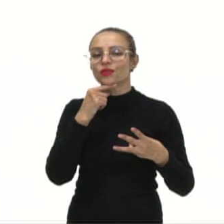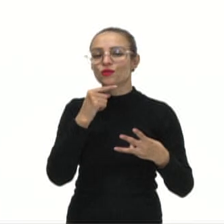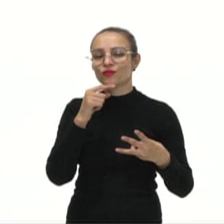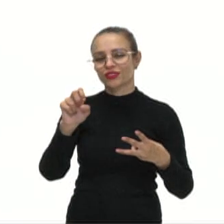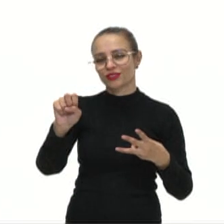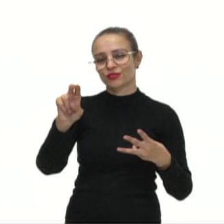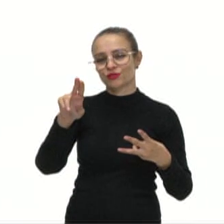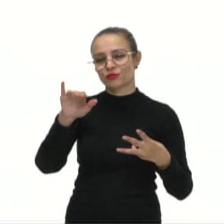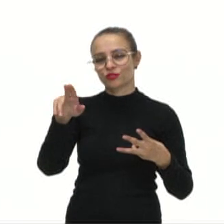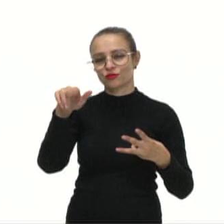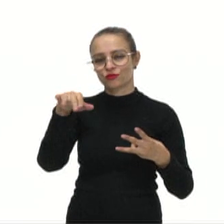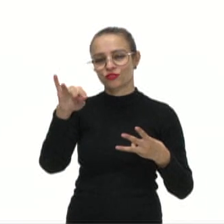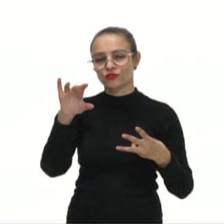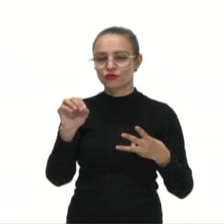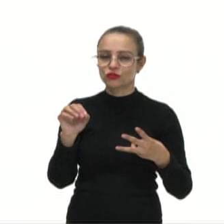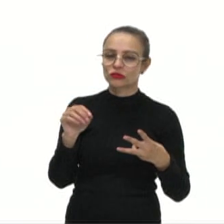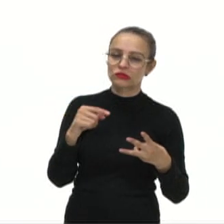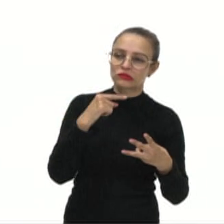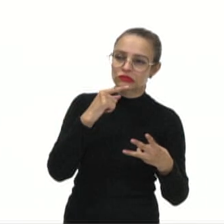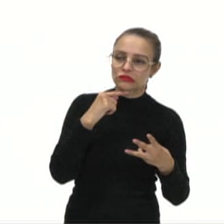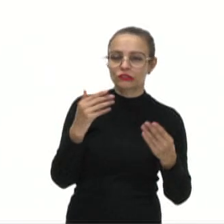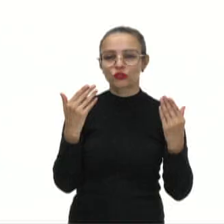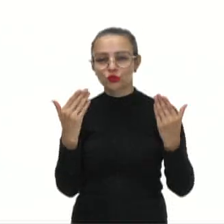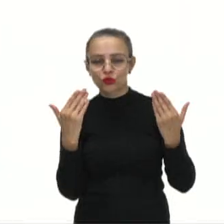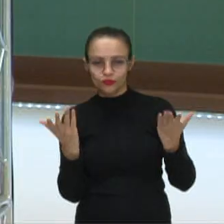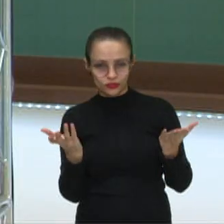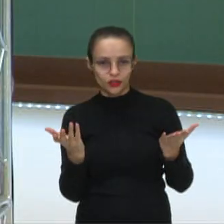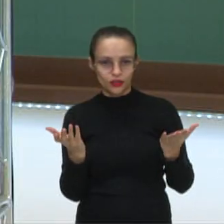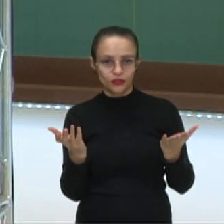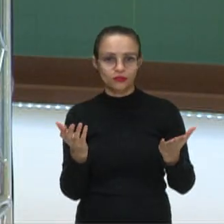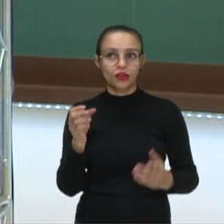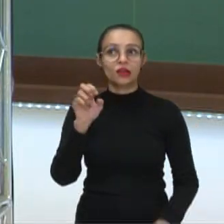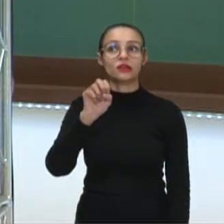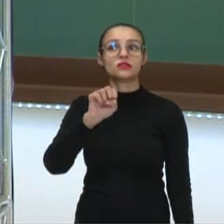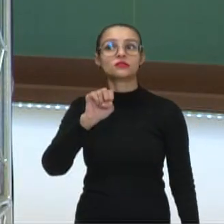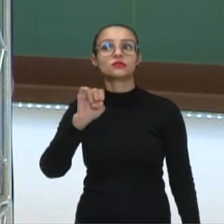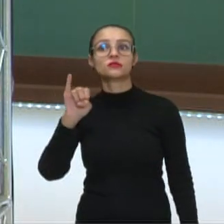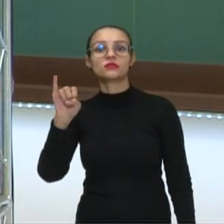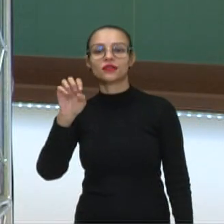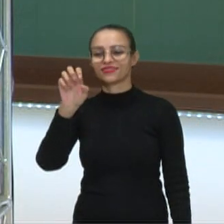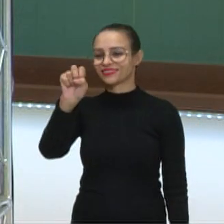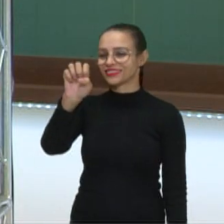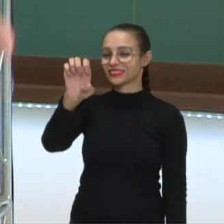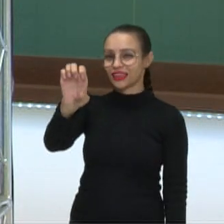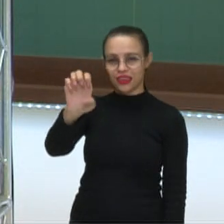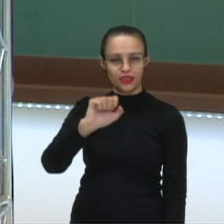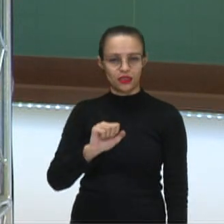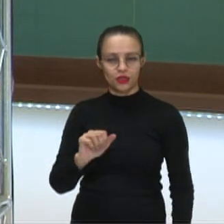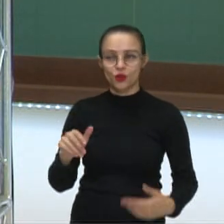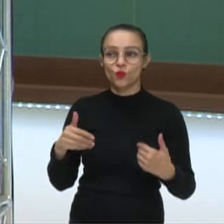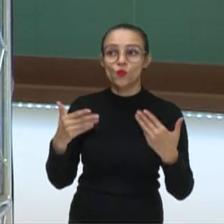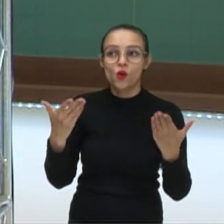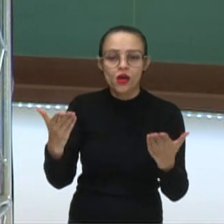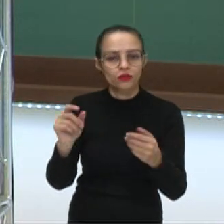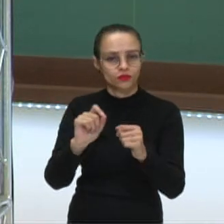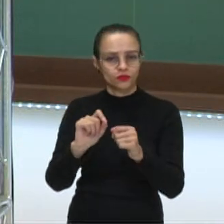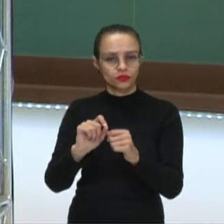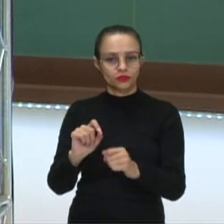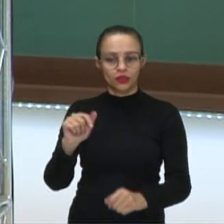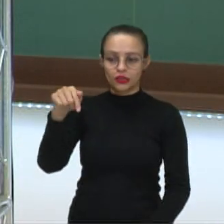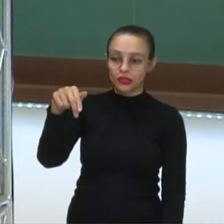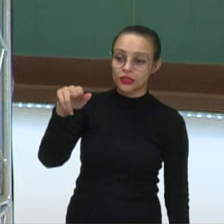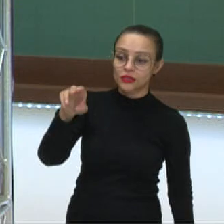Subjuntivo, incerteza, suposição, dúvida. Se eu fizesse, quando eu fizer, que